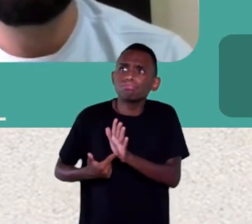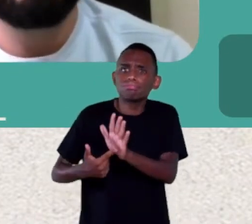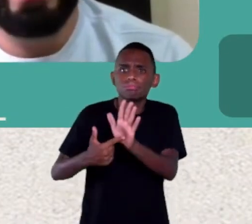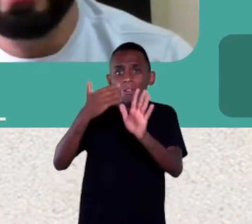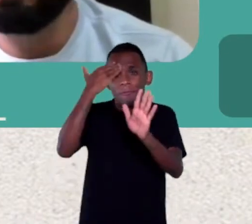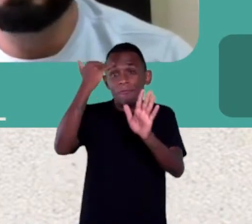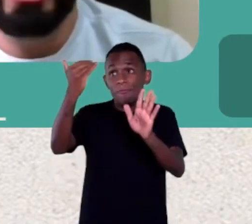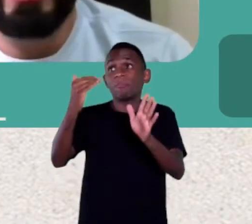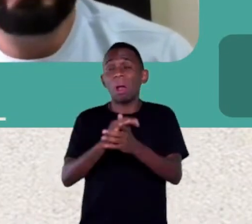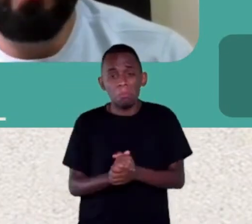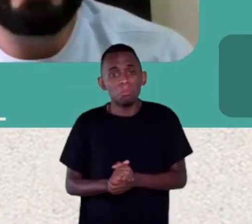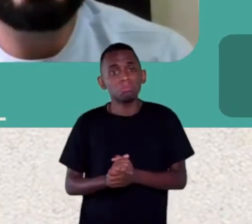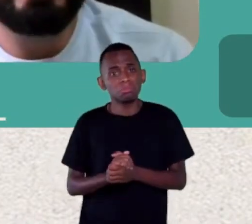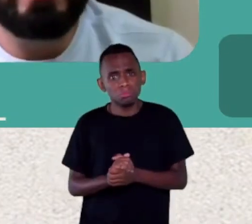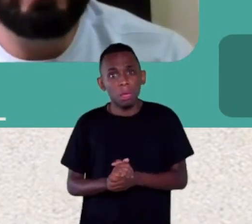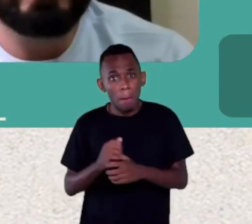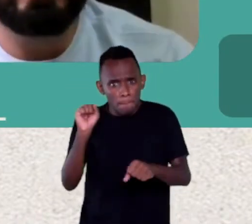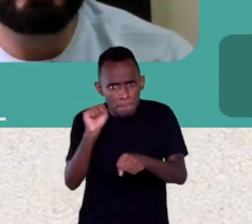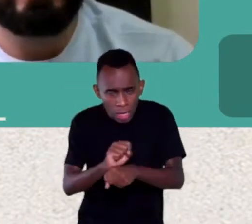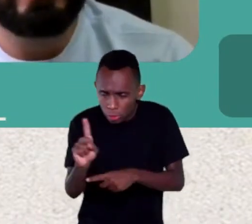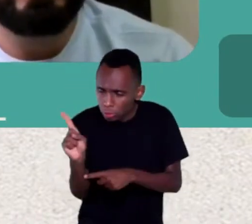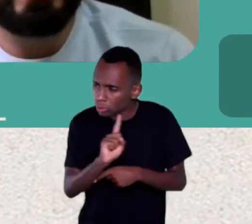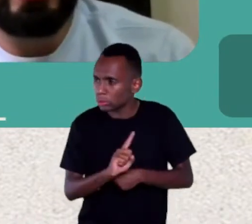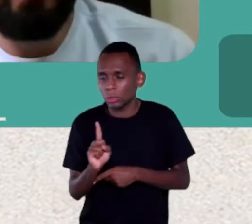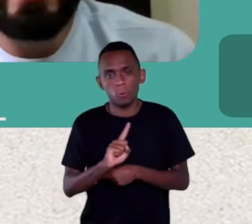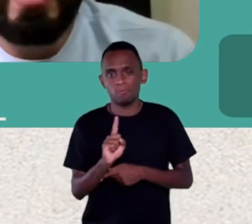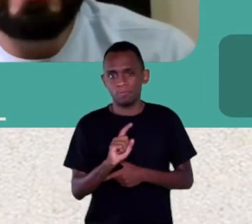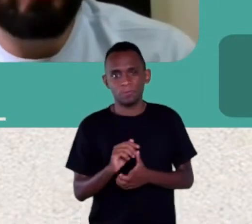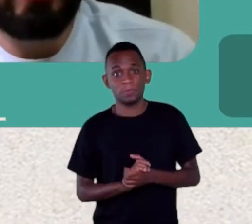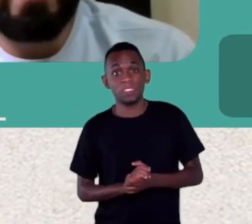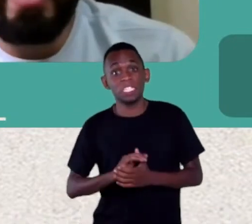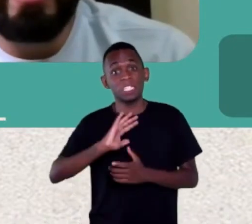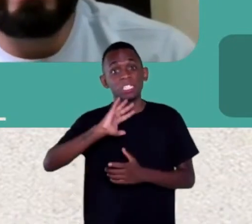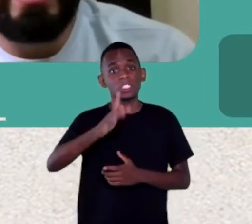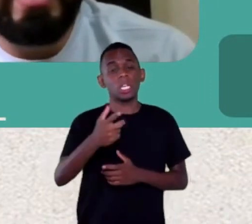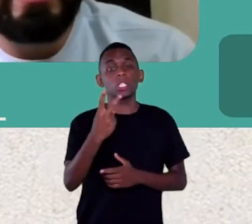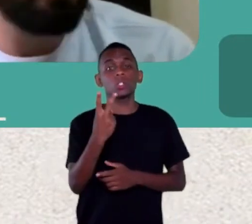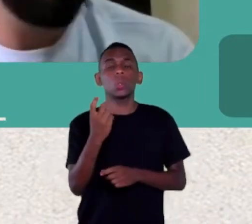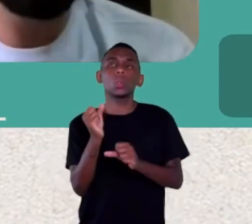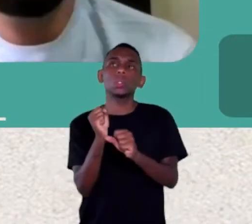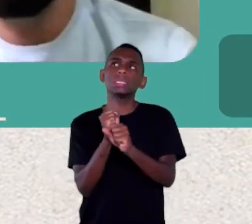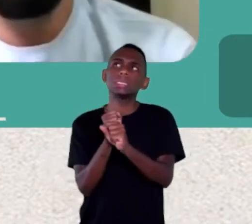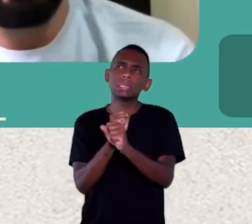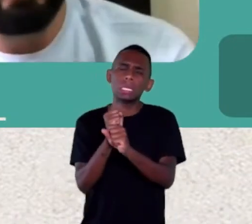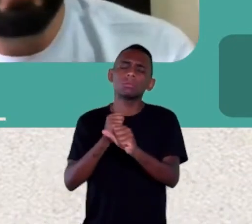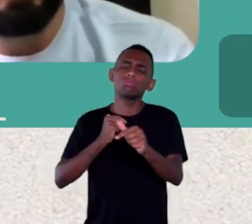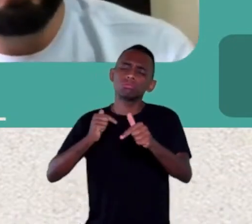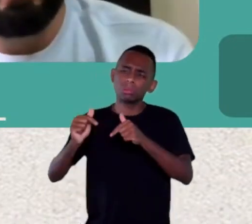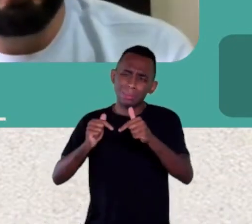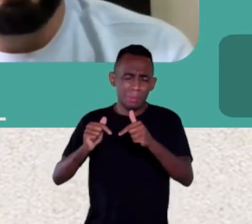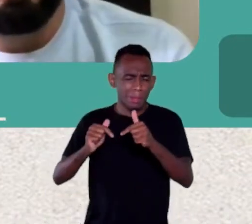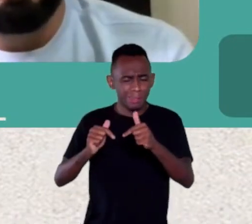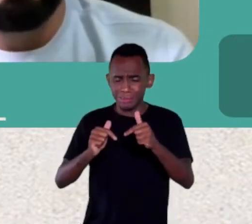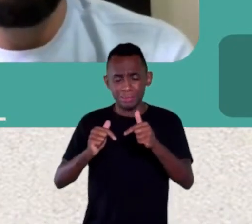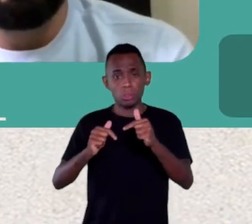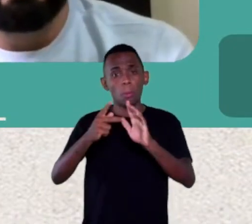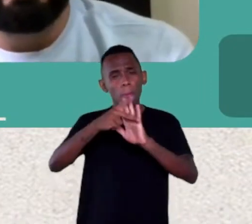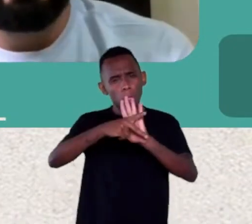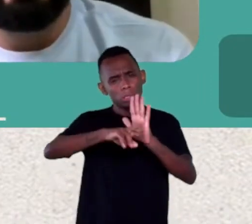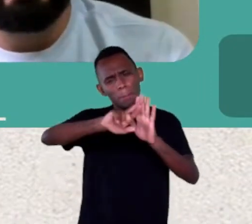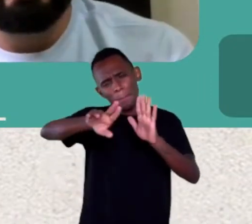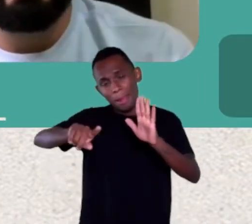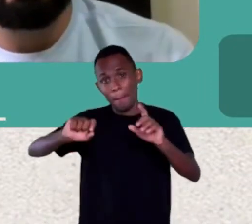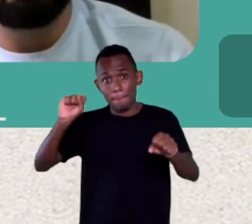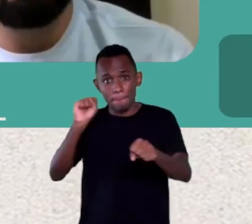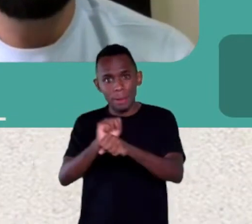né? Não, já tem 2 anos, que eu estou trabalhando nele e eu não consegui parar. É um